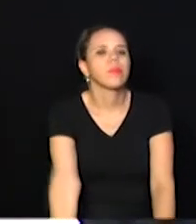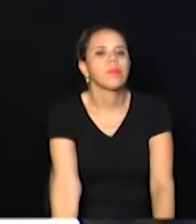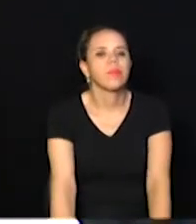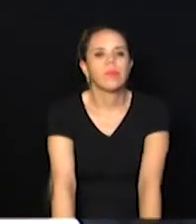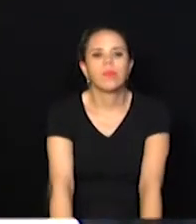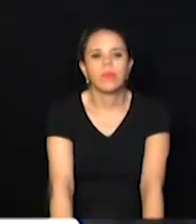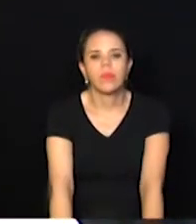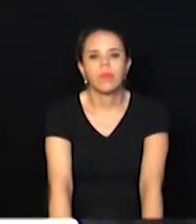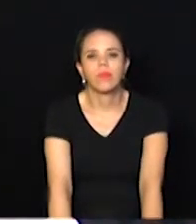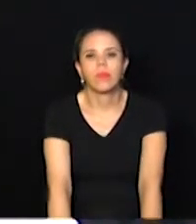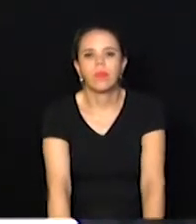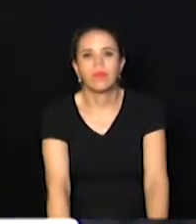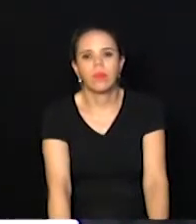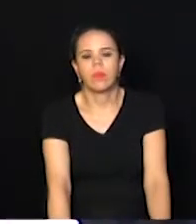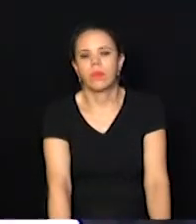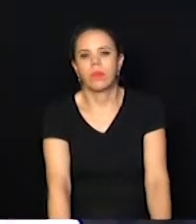Alô?